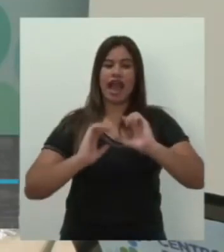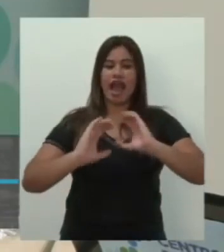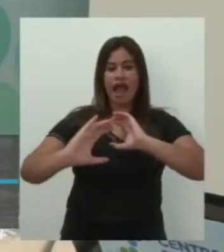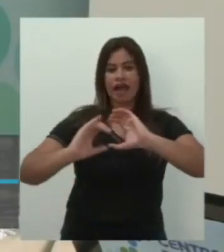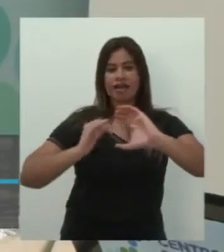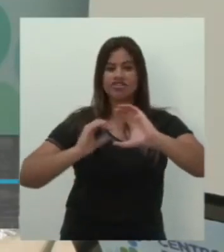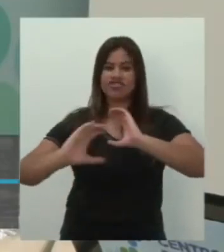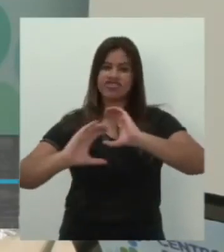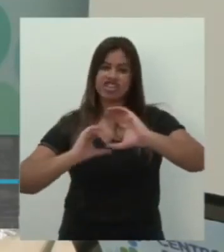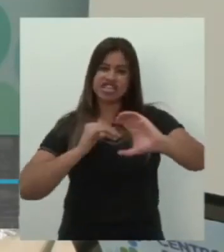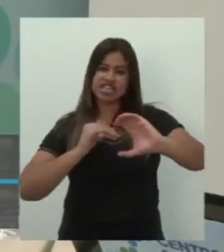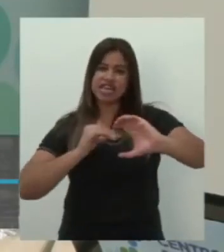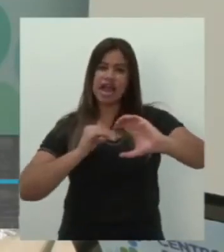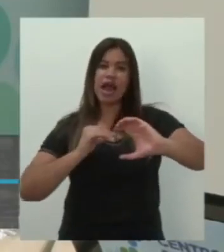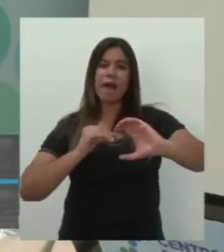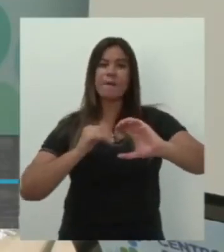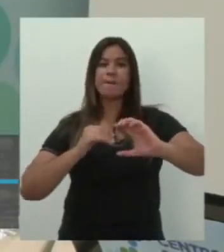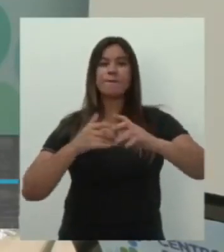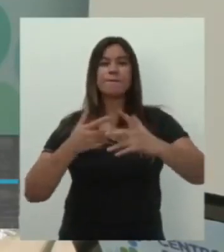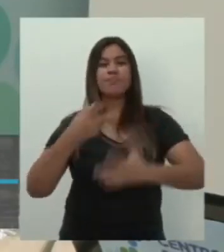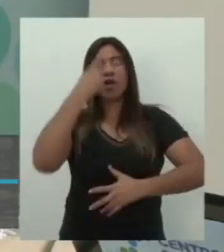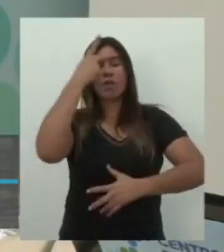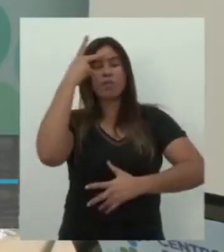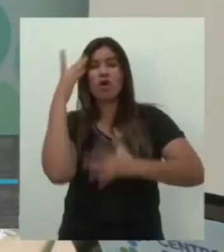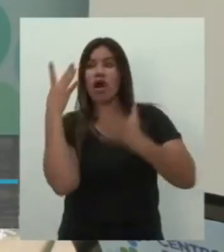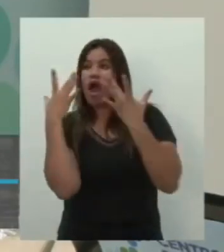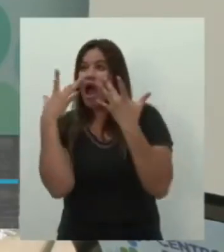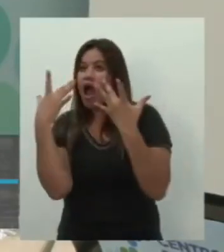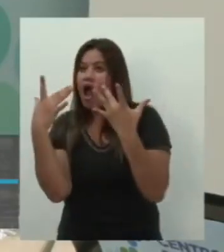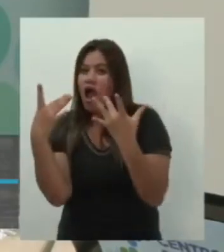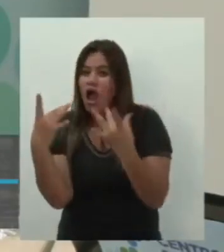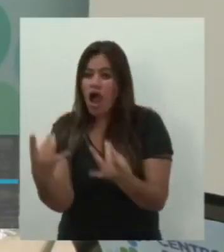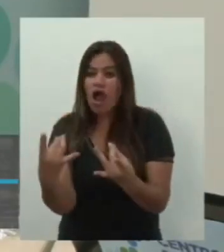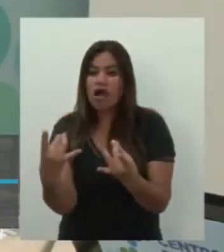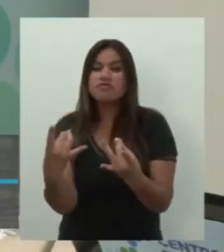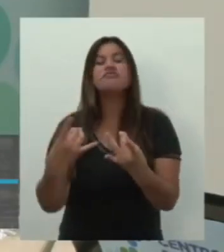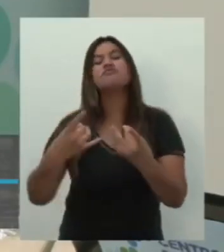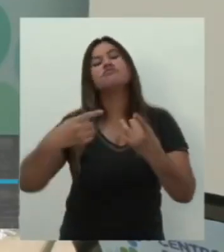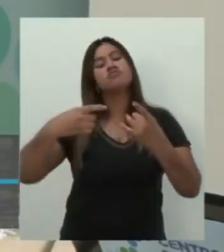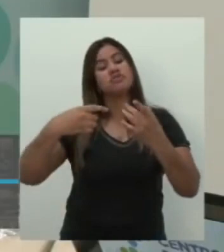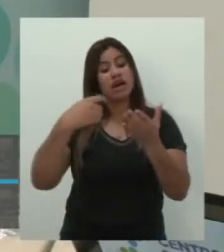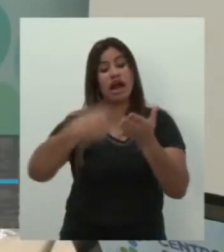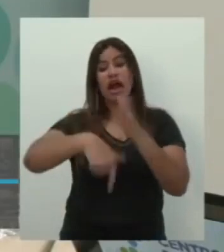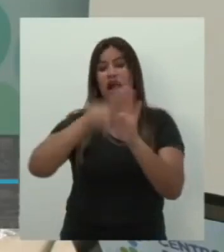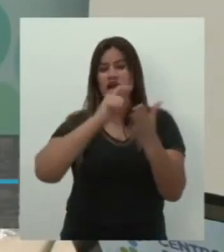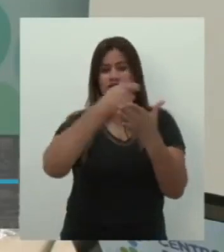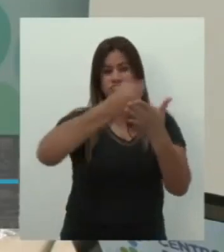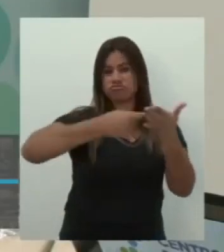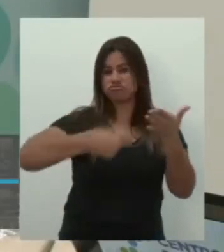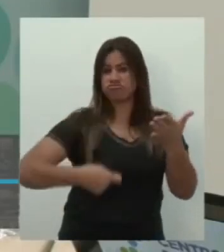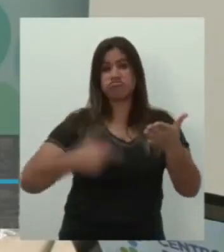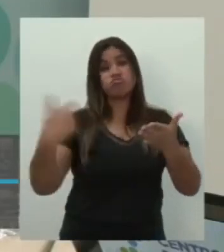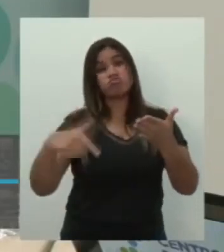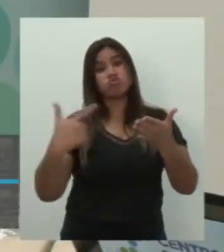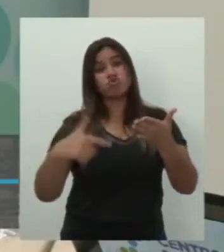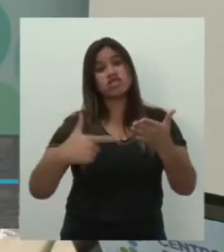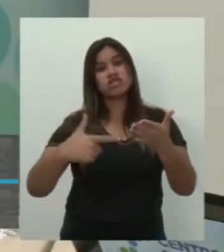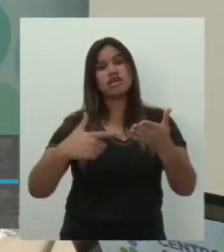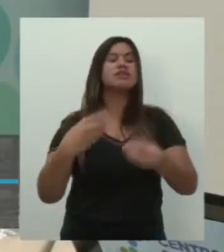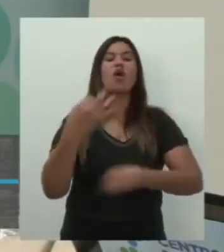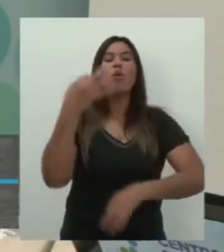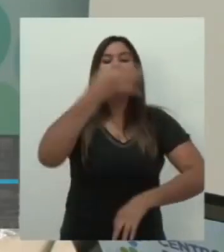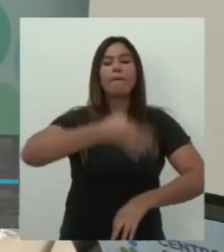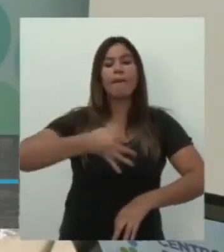chegarem para as pessoas que escutavam, não havia ninguém que as escrevesse. Então, havia uma tradição